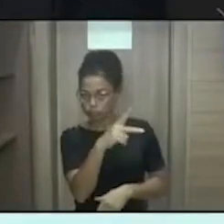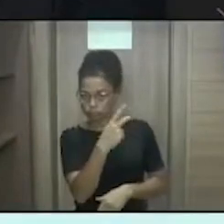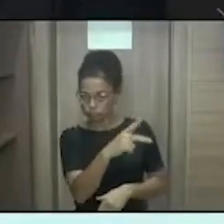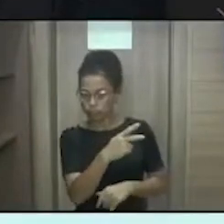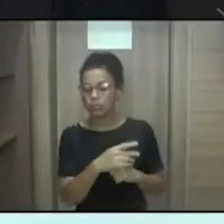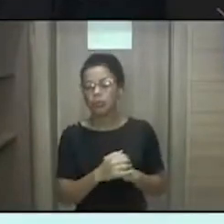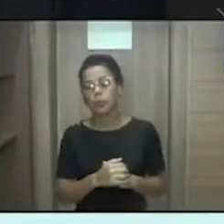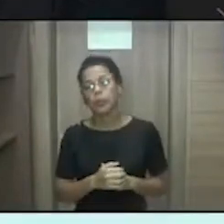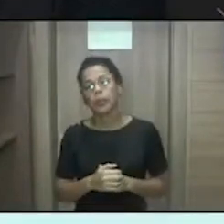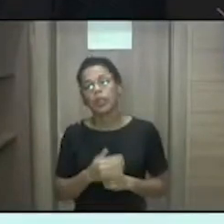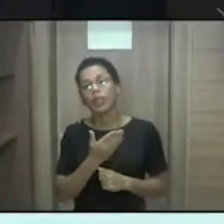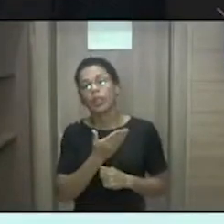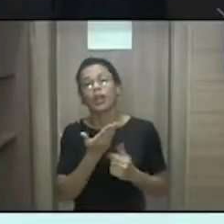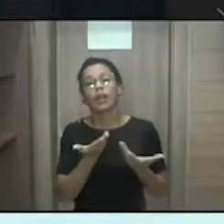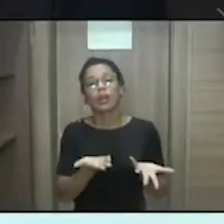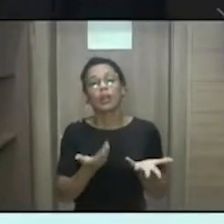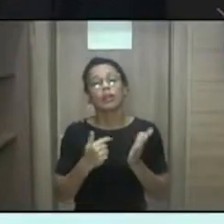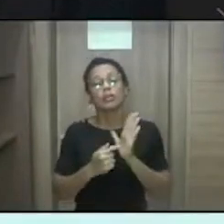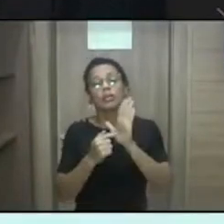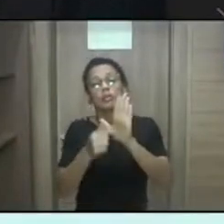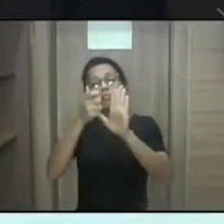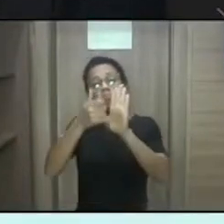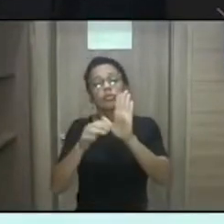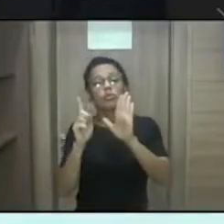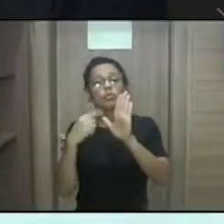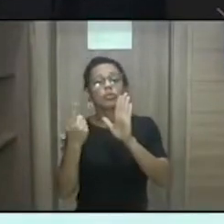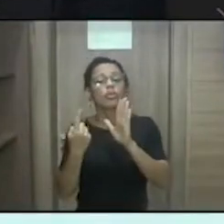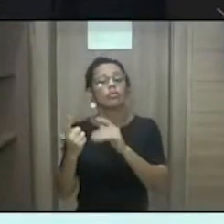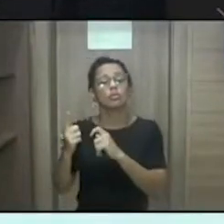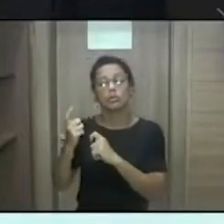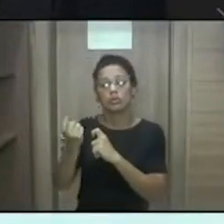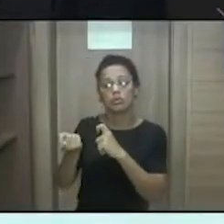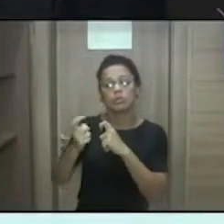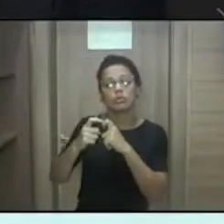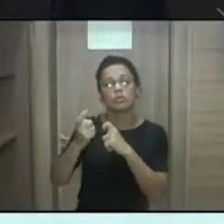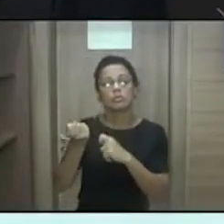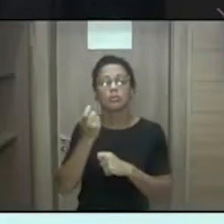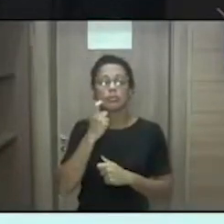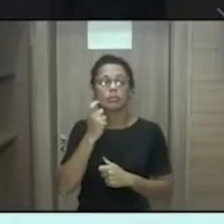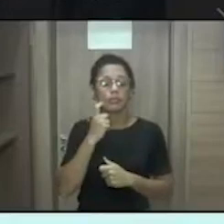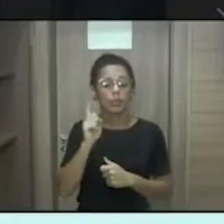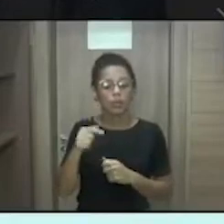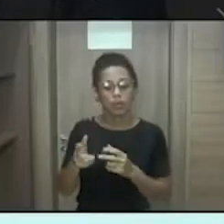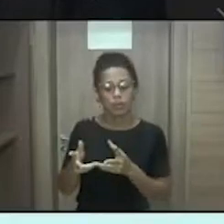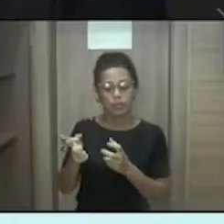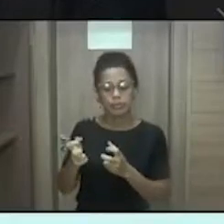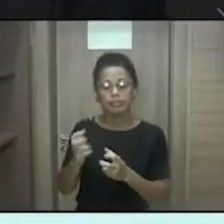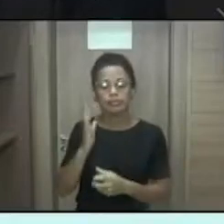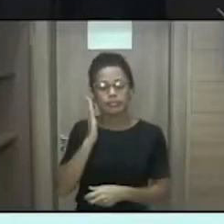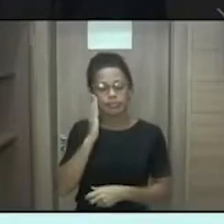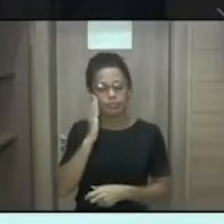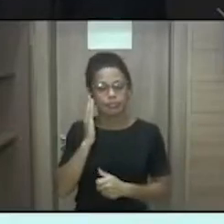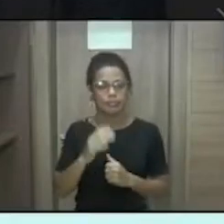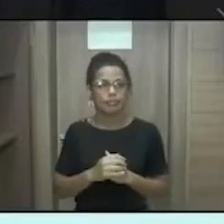mostrado agora, e também uma coisa que nós dentistas, quando estamos no consultório, nós vemos, né? O problema protético, ele é muito